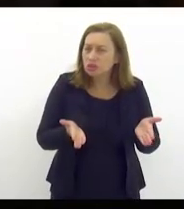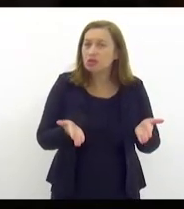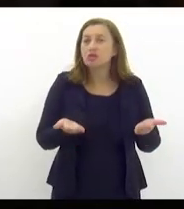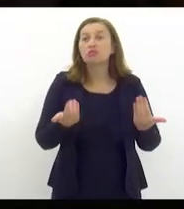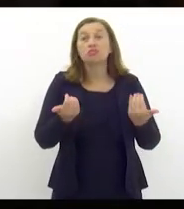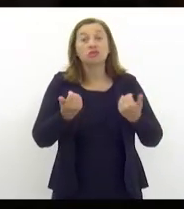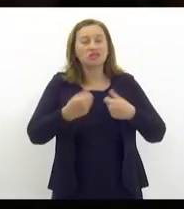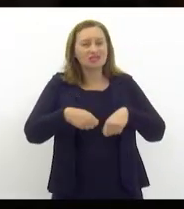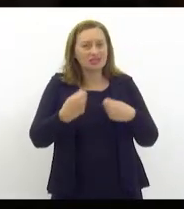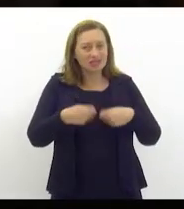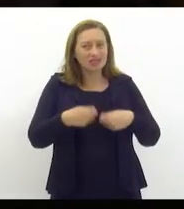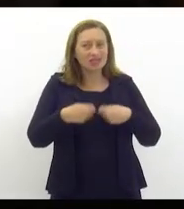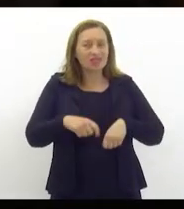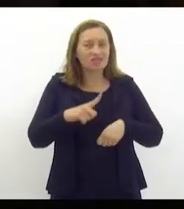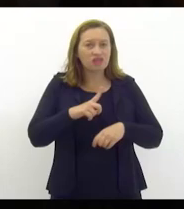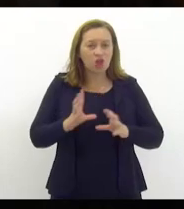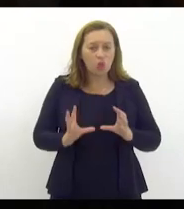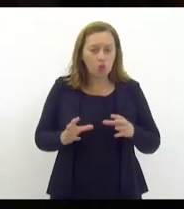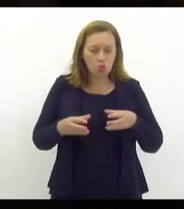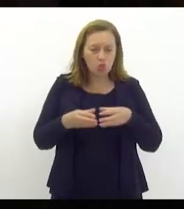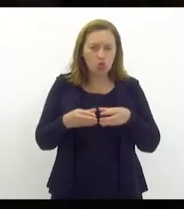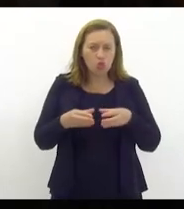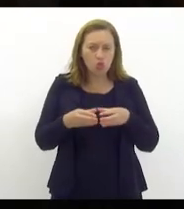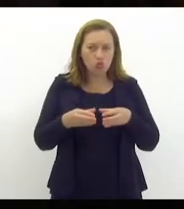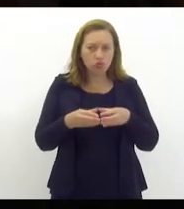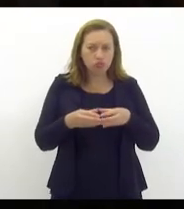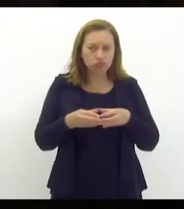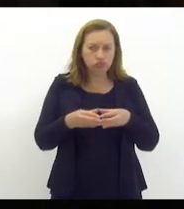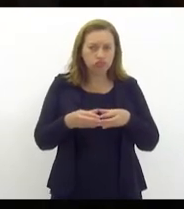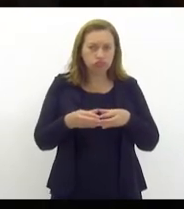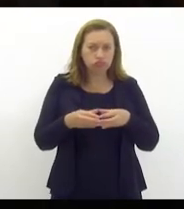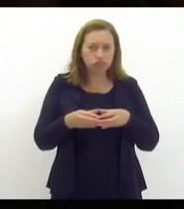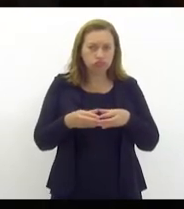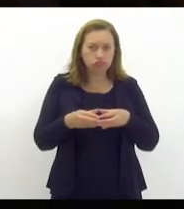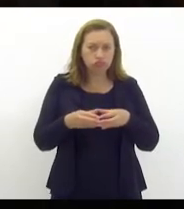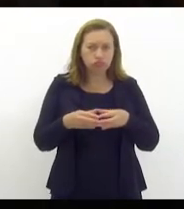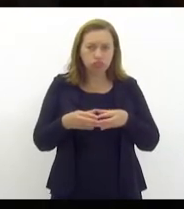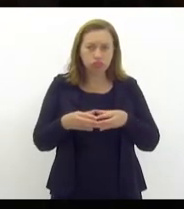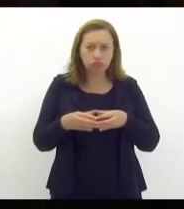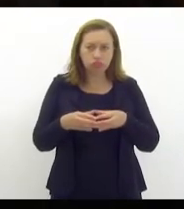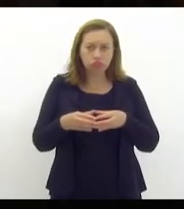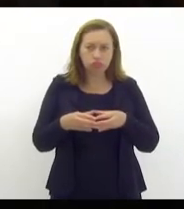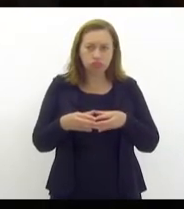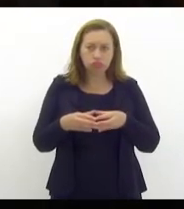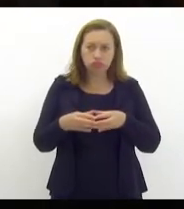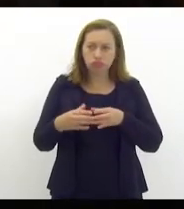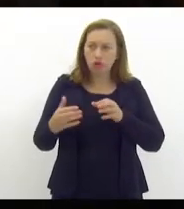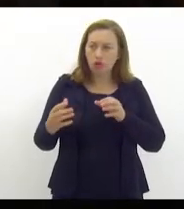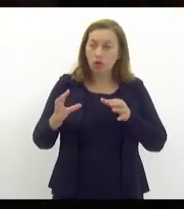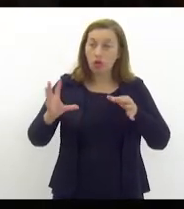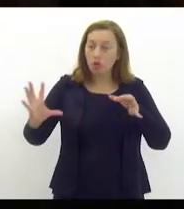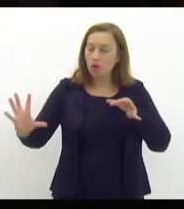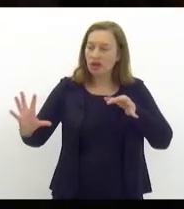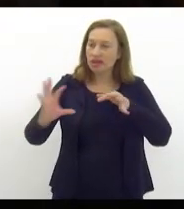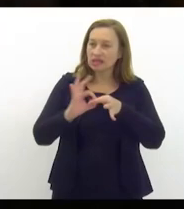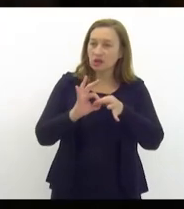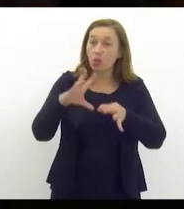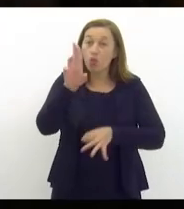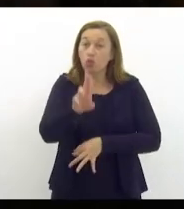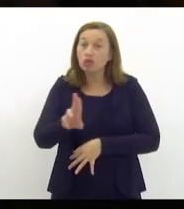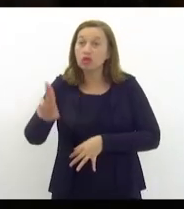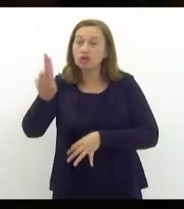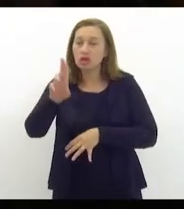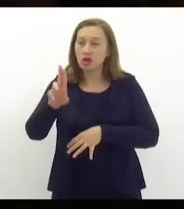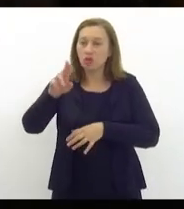deveria haver uma unidade entre a União, o Estado